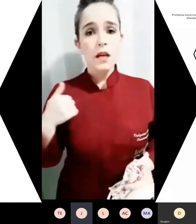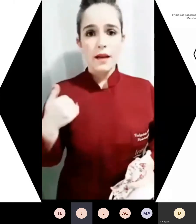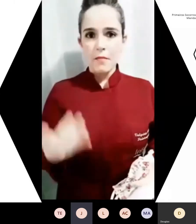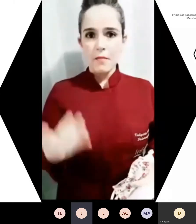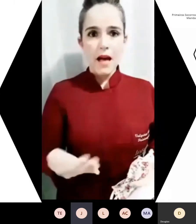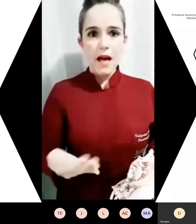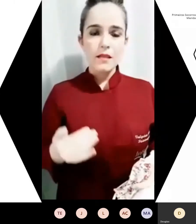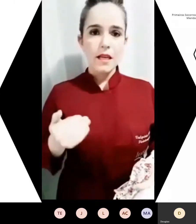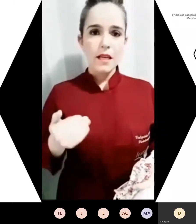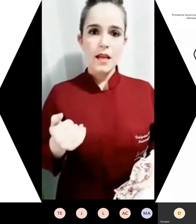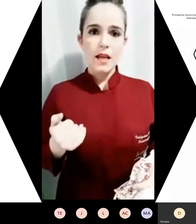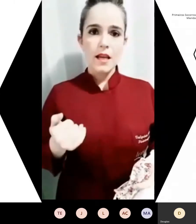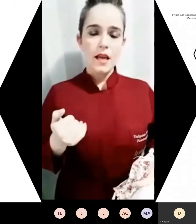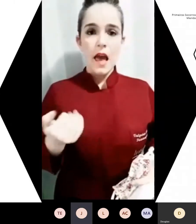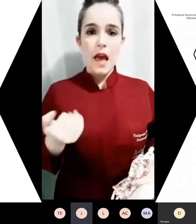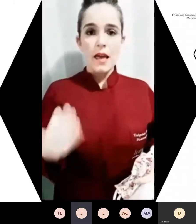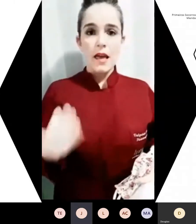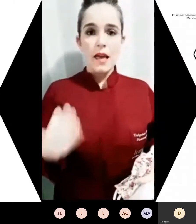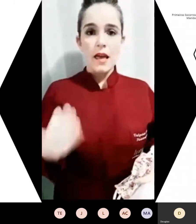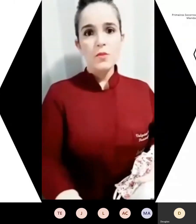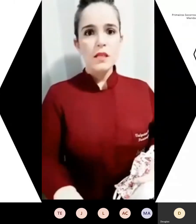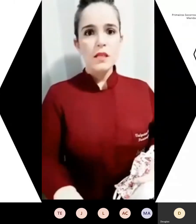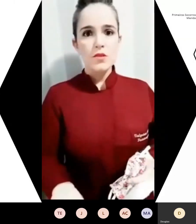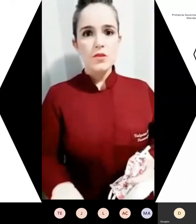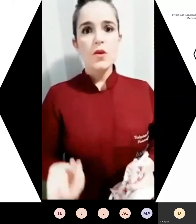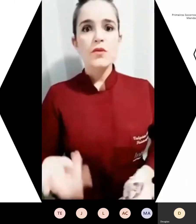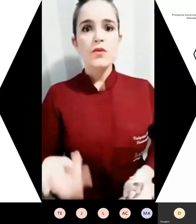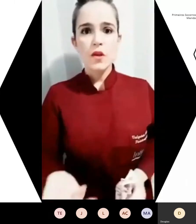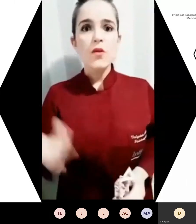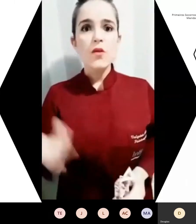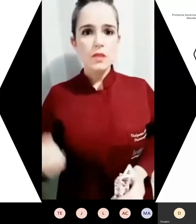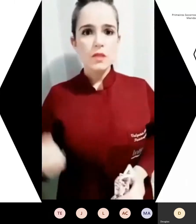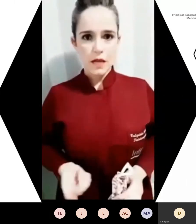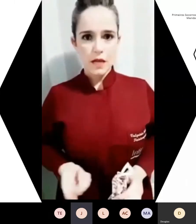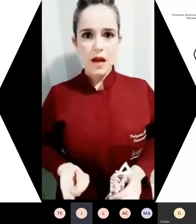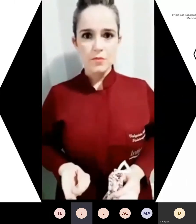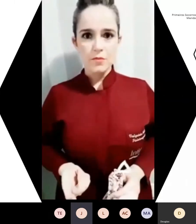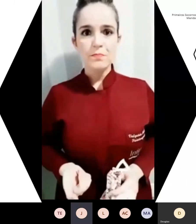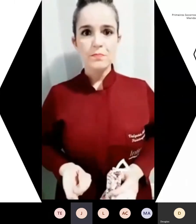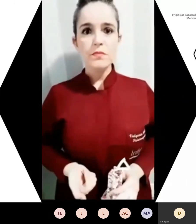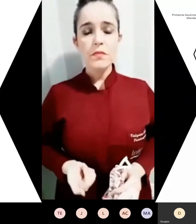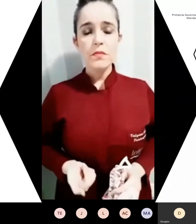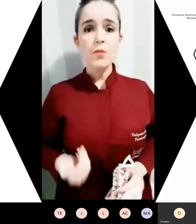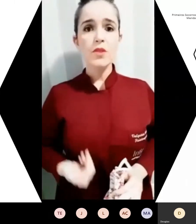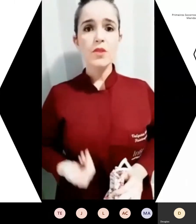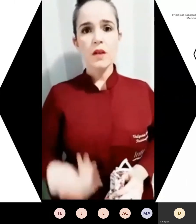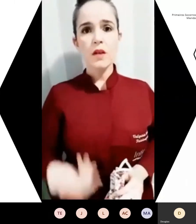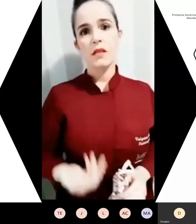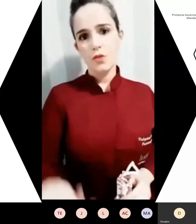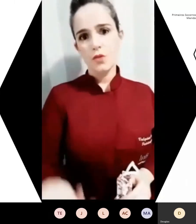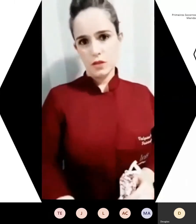falando daquela máscara, daquele equipamento de proteção individual que o profissional usa no trabalho,